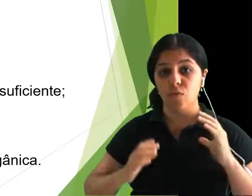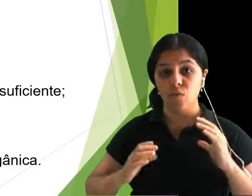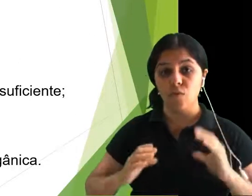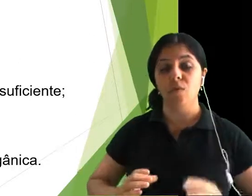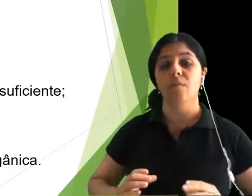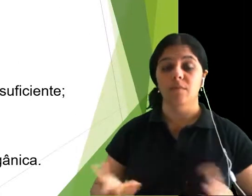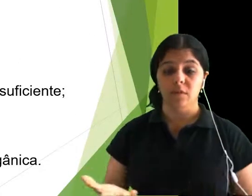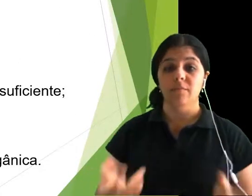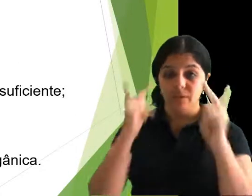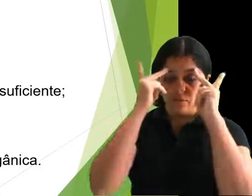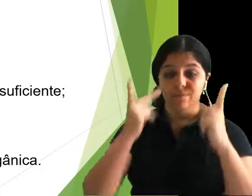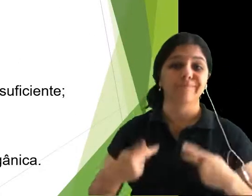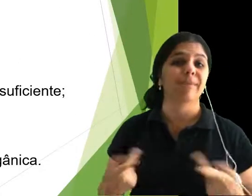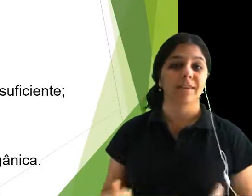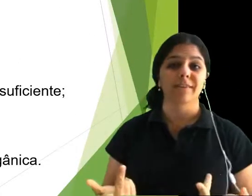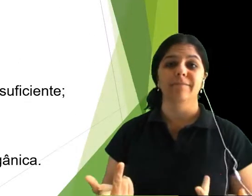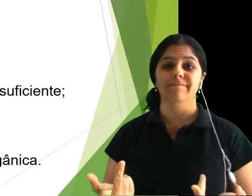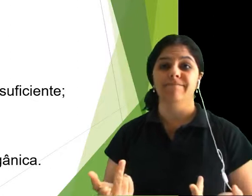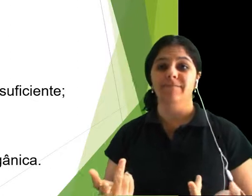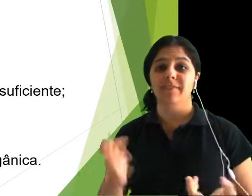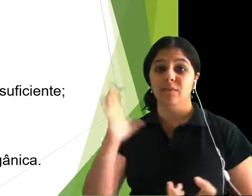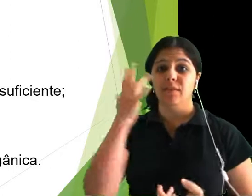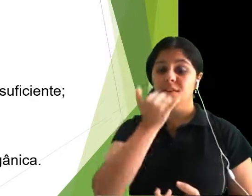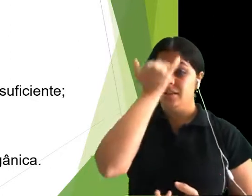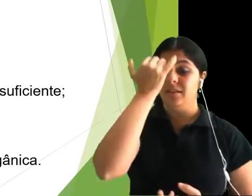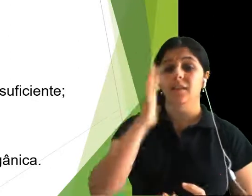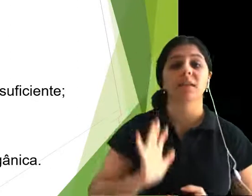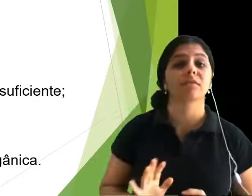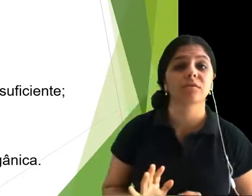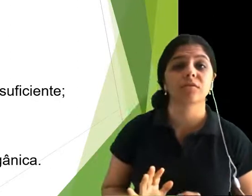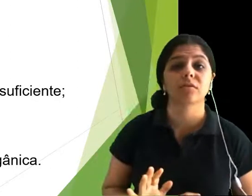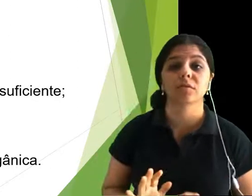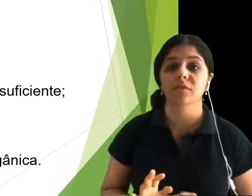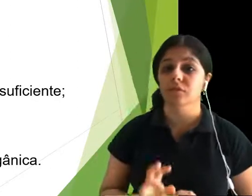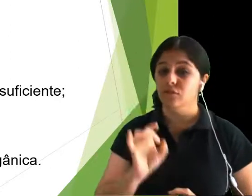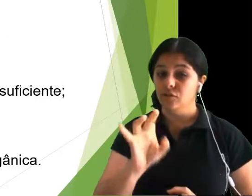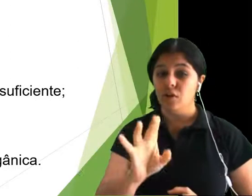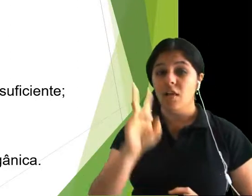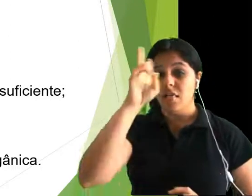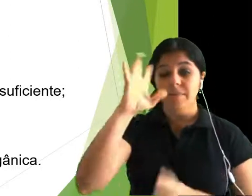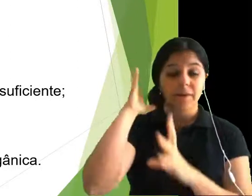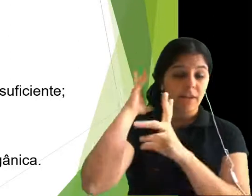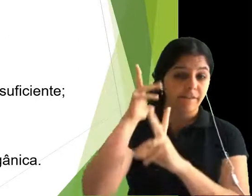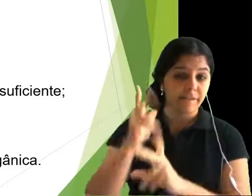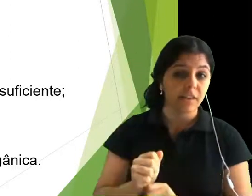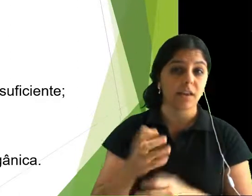à prática do ato inseguro. Então, vamos ver um exemplo. Só repetindo, reforçando que isso é